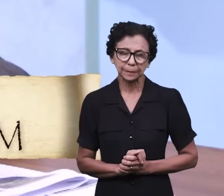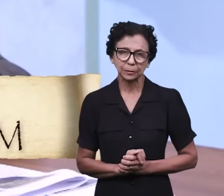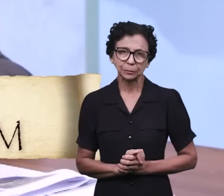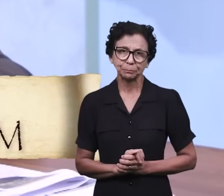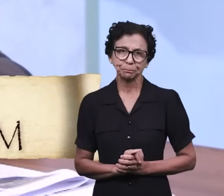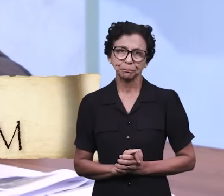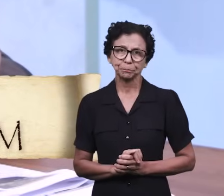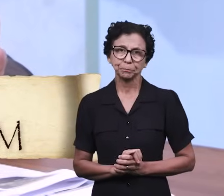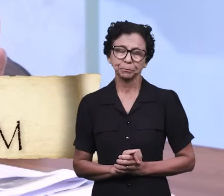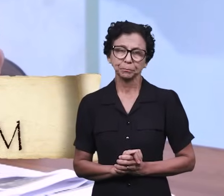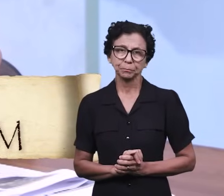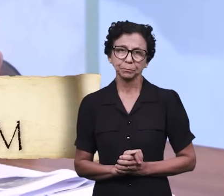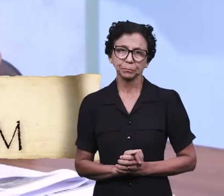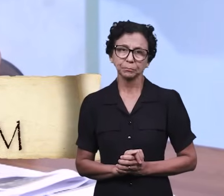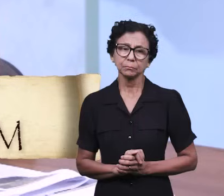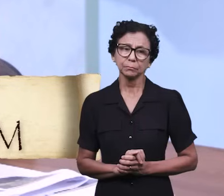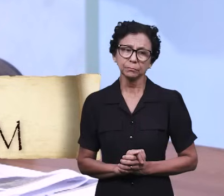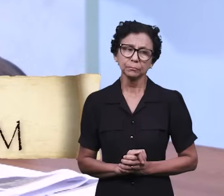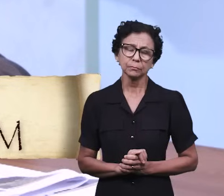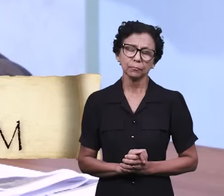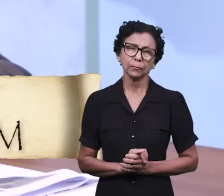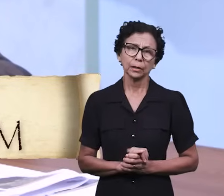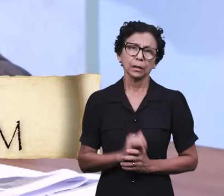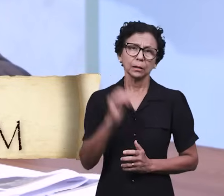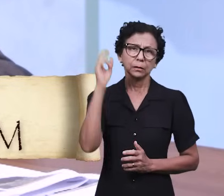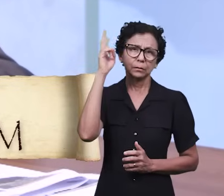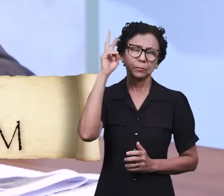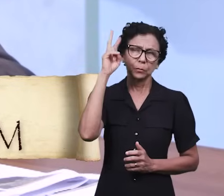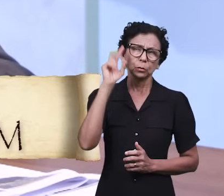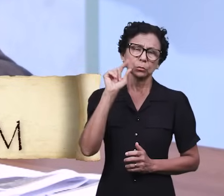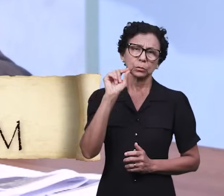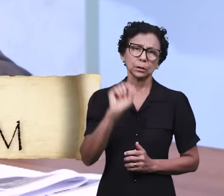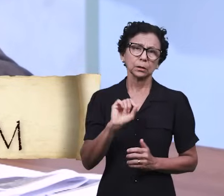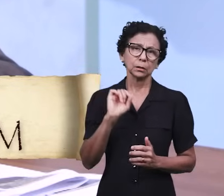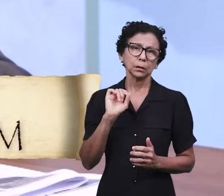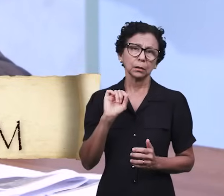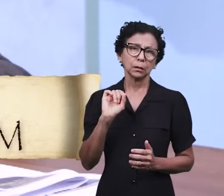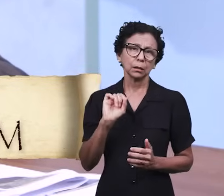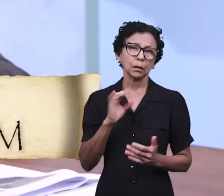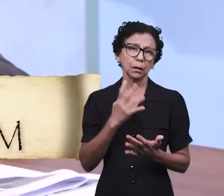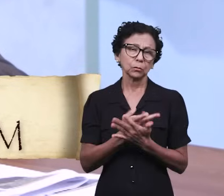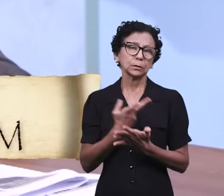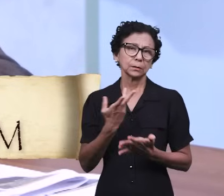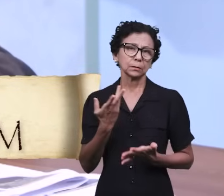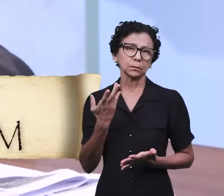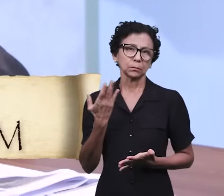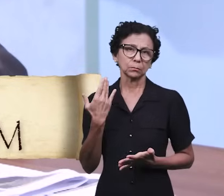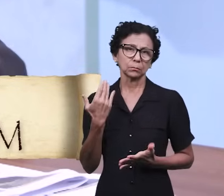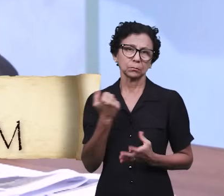Foi preciso esperar Davi ter a revelação daquele local.